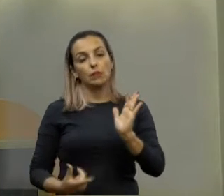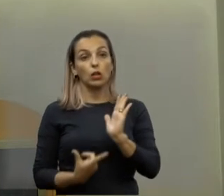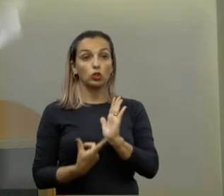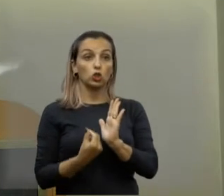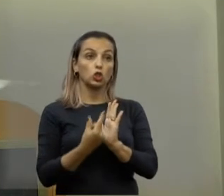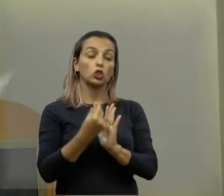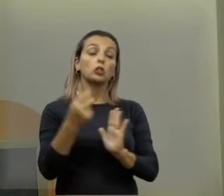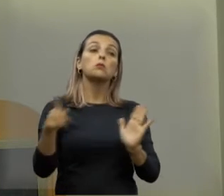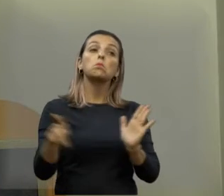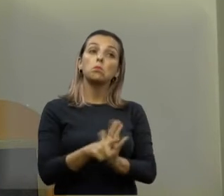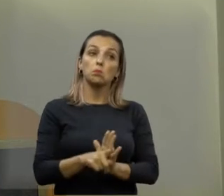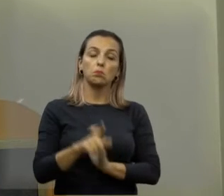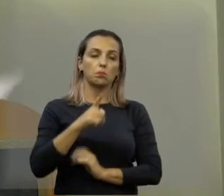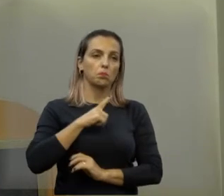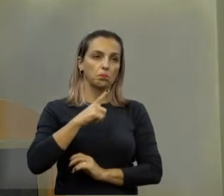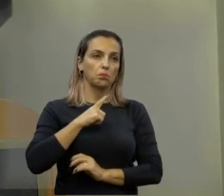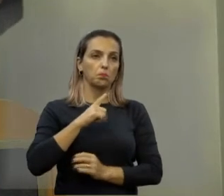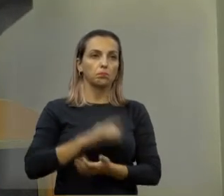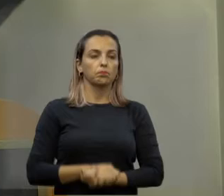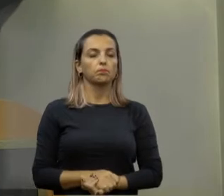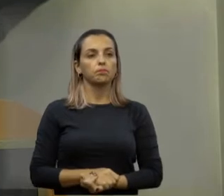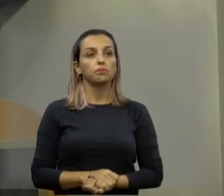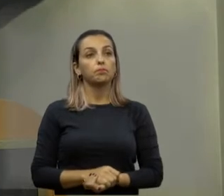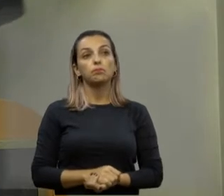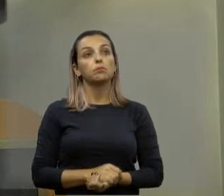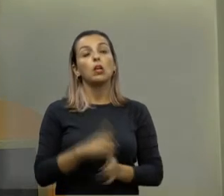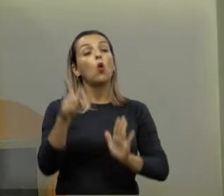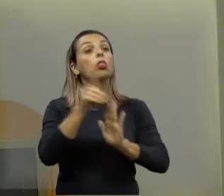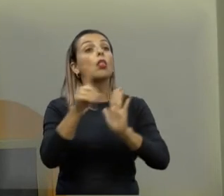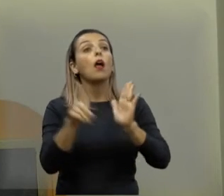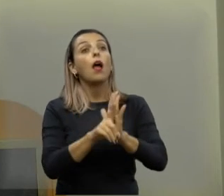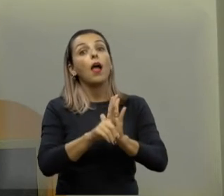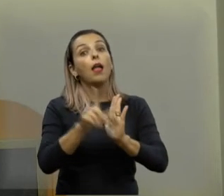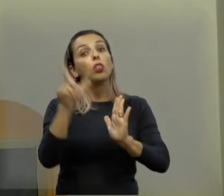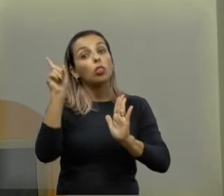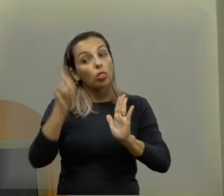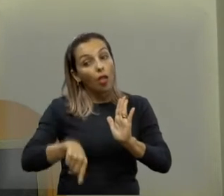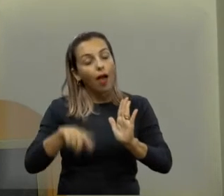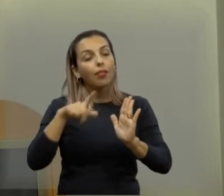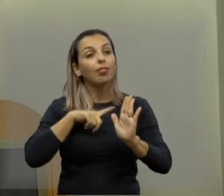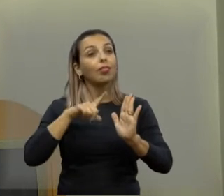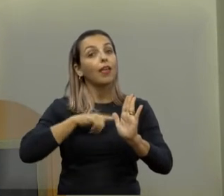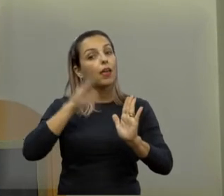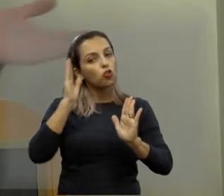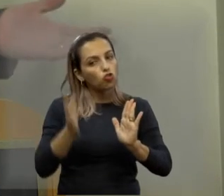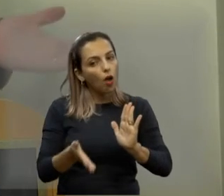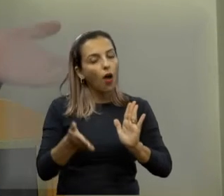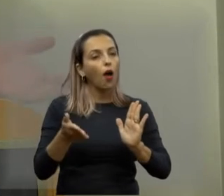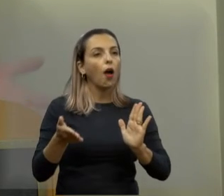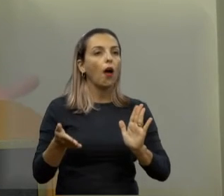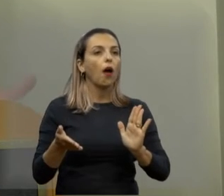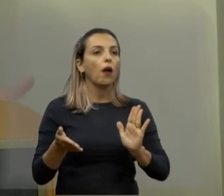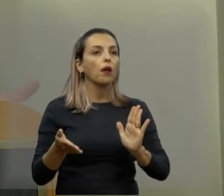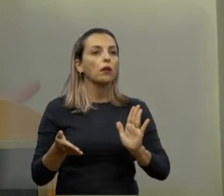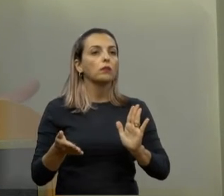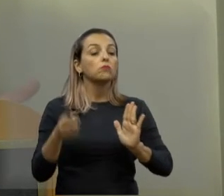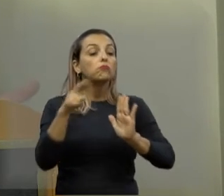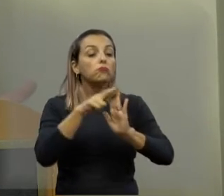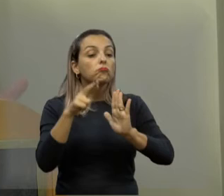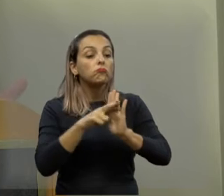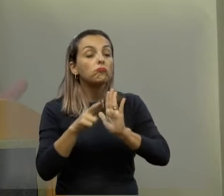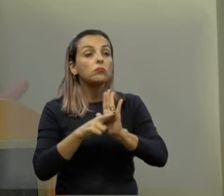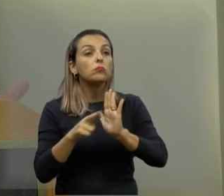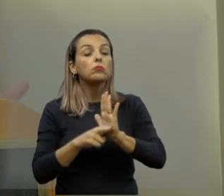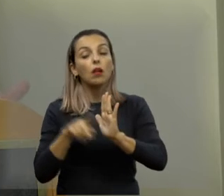2.50 3 até que já tem um decreto tem a lei que faz todo esse regramento